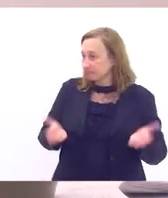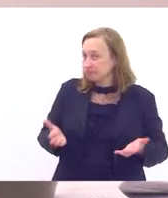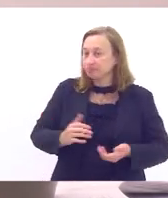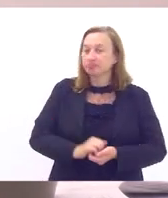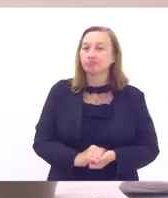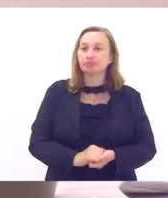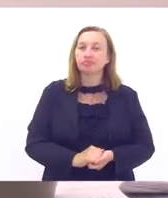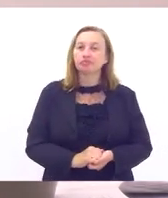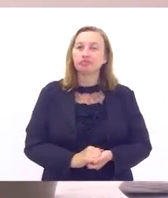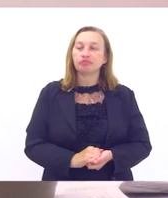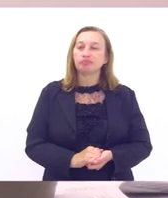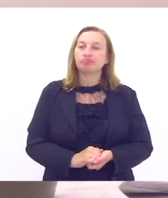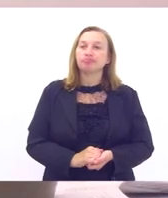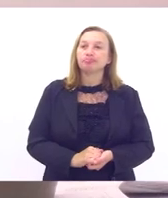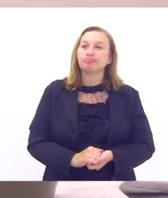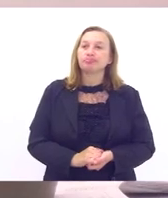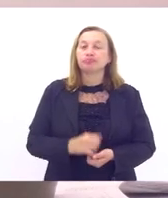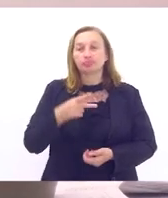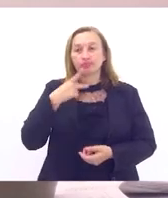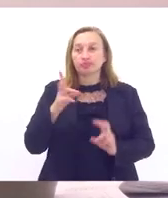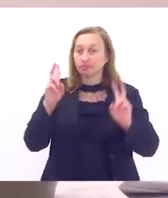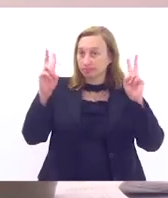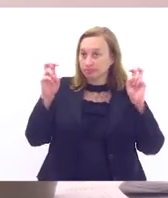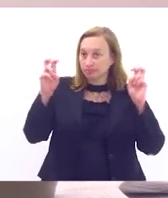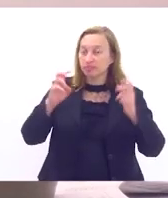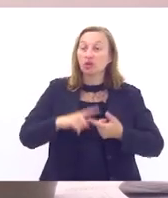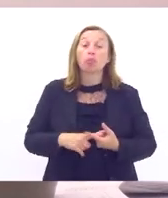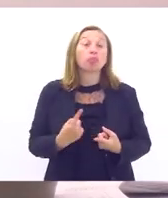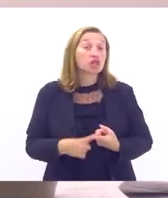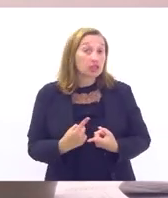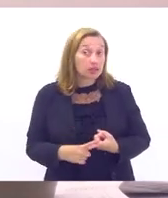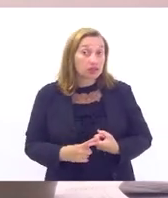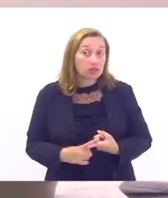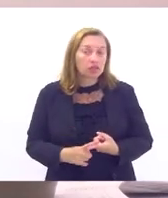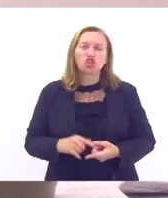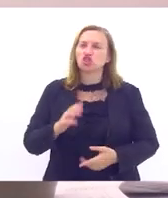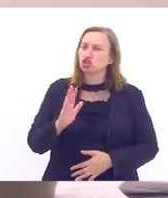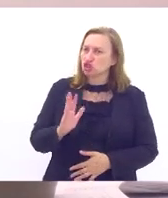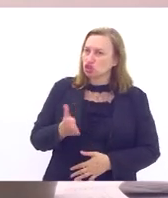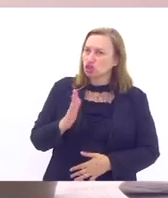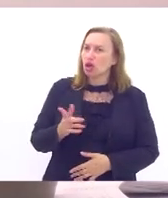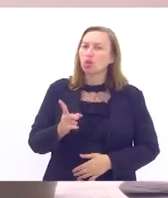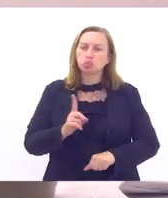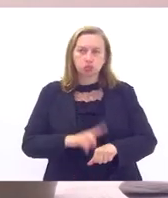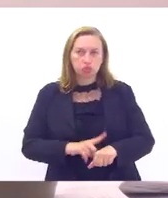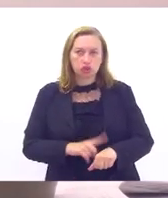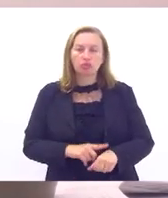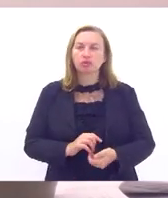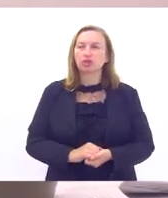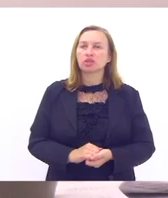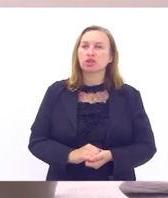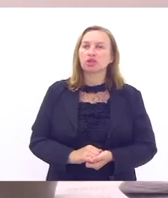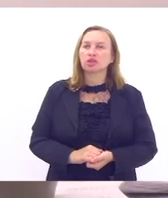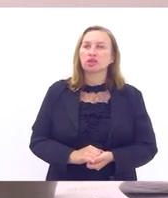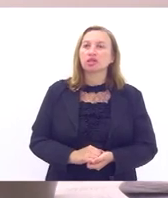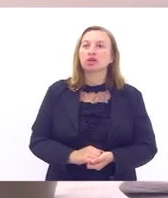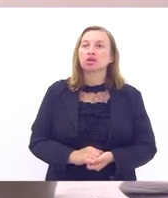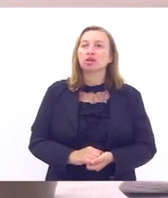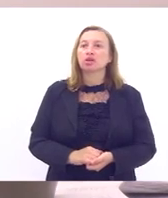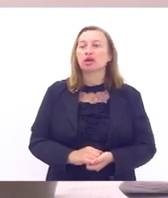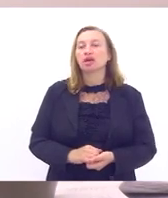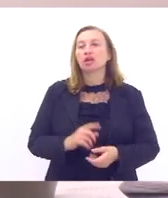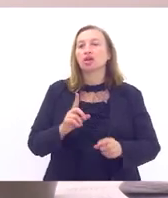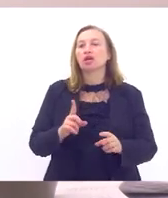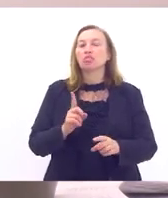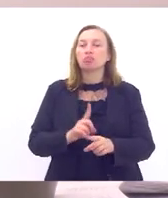capítulo à parte, não vou me debruçar sobre ele, porque eu já passei o meu tempo, eu quero ir para pontos mais relevantes,